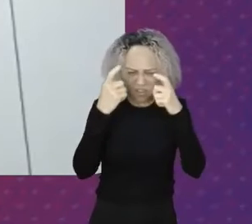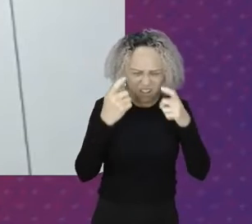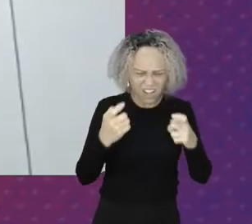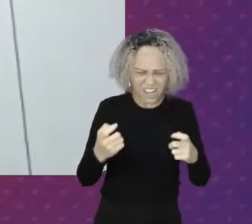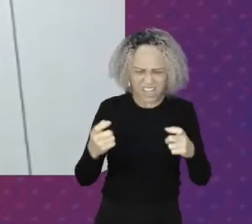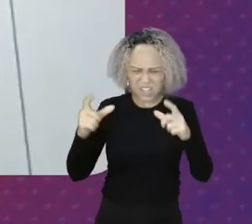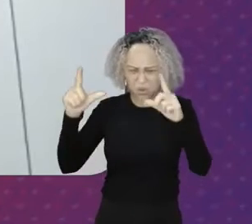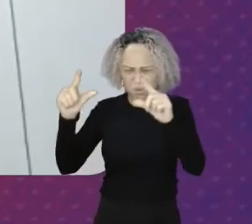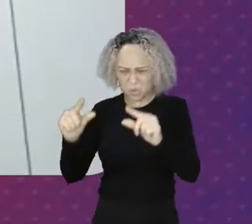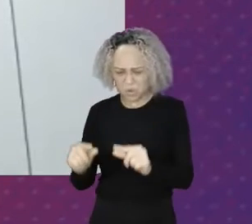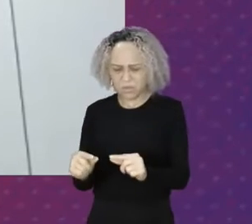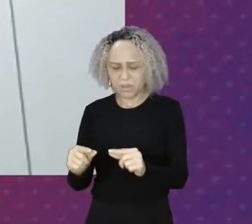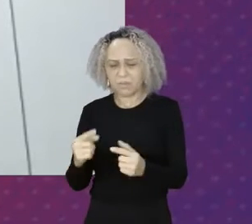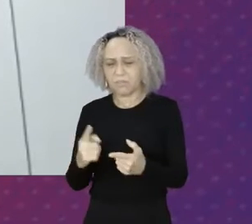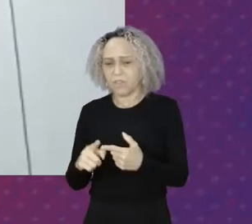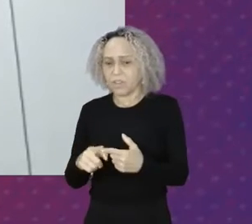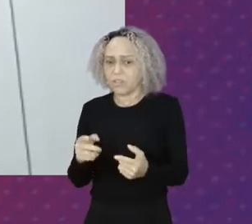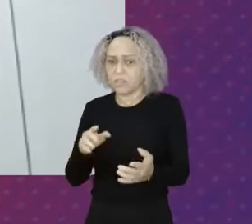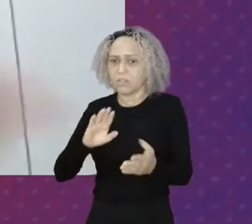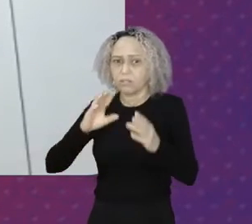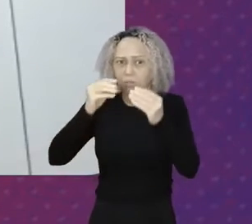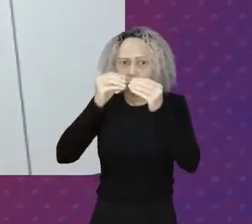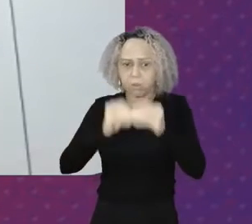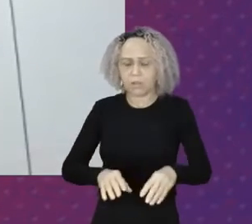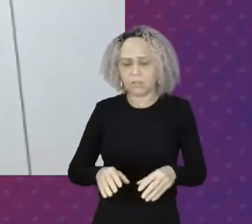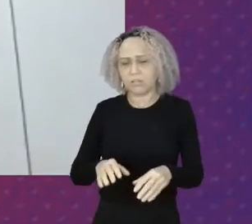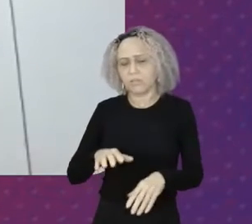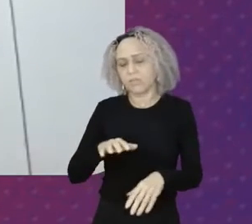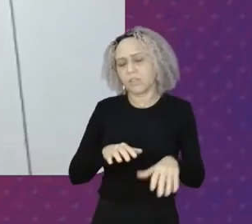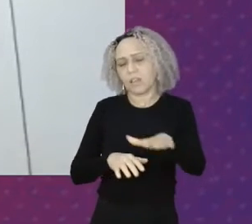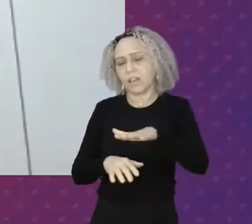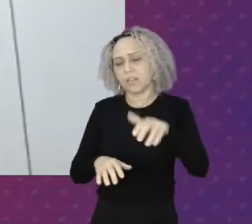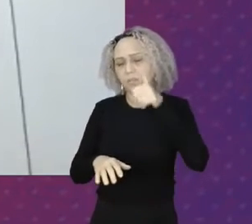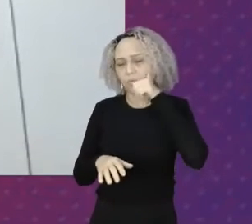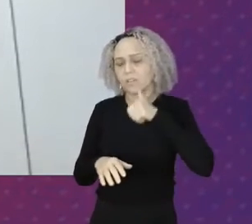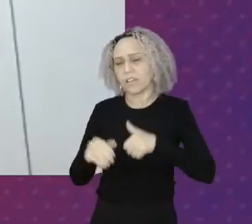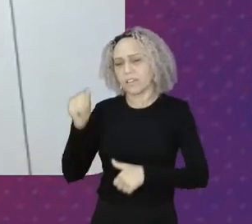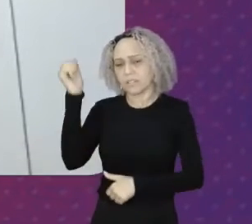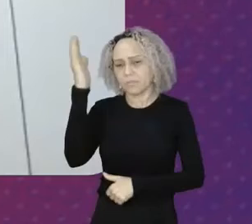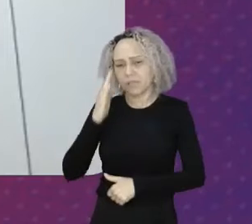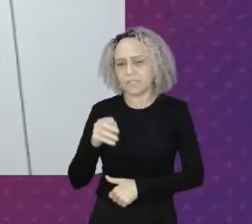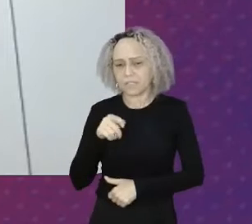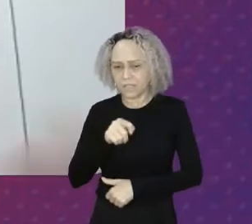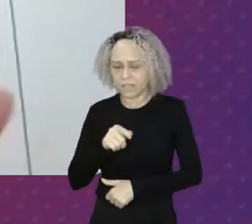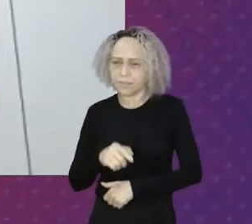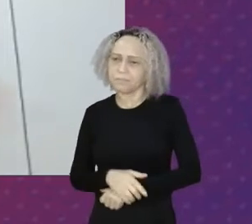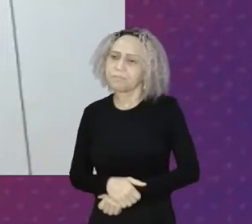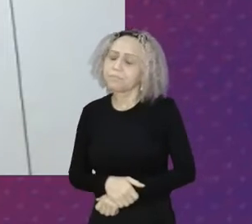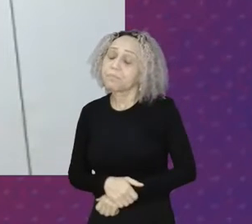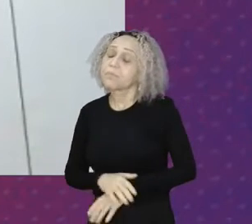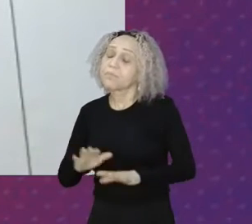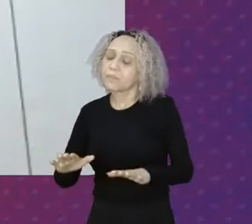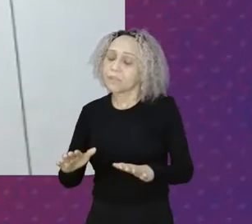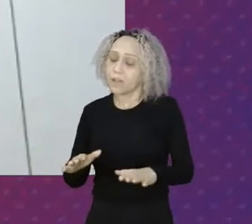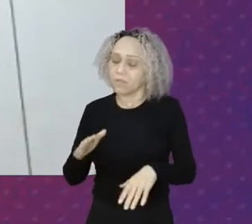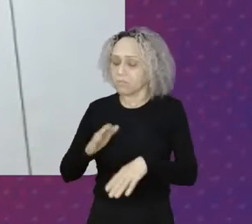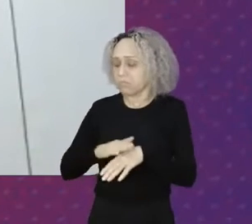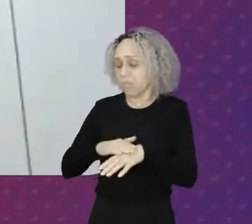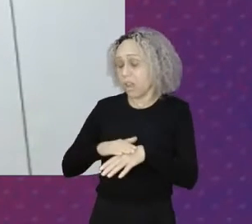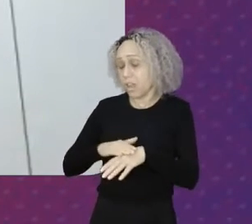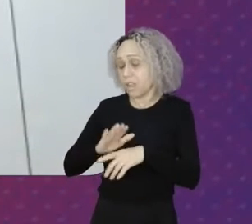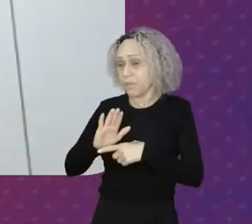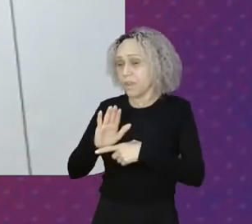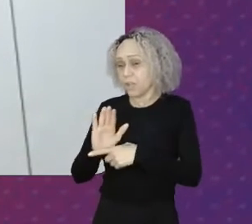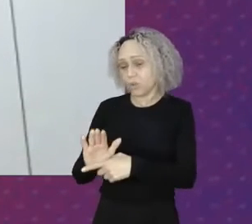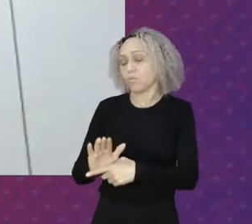tanto atingem as mulheres brasileiras. Então, essa foi a minha contribuição, eu estou à disposição para outros